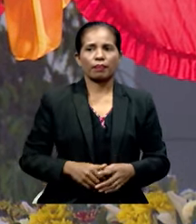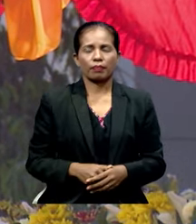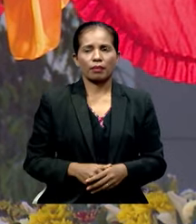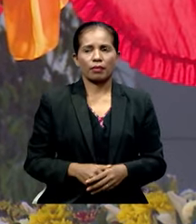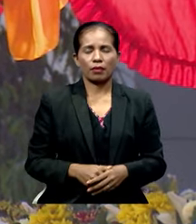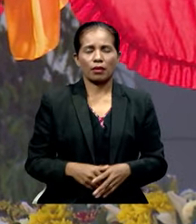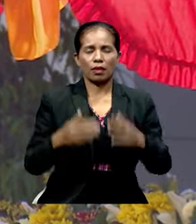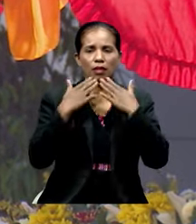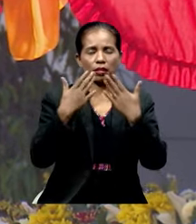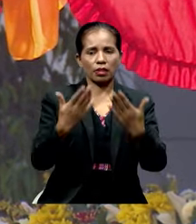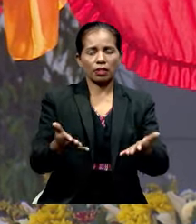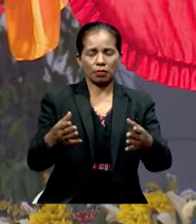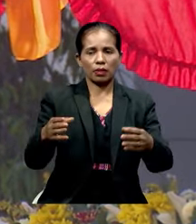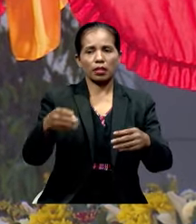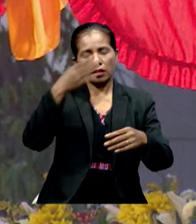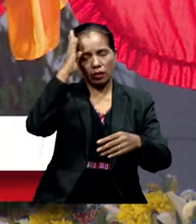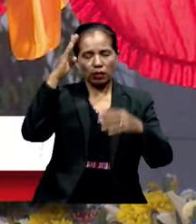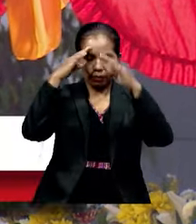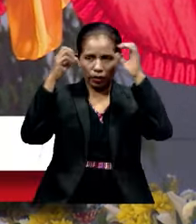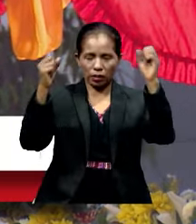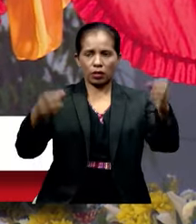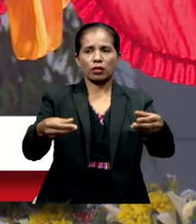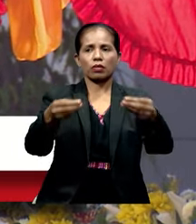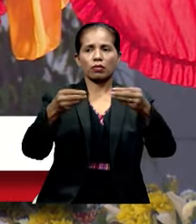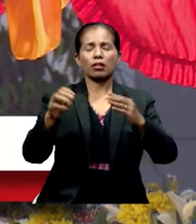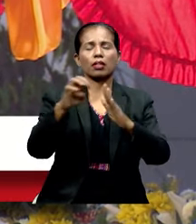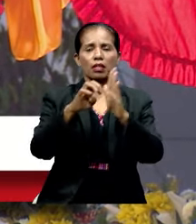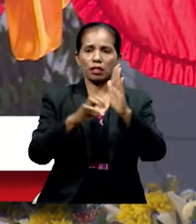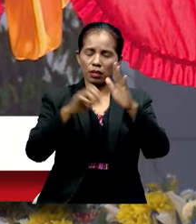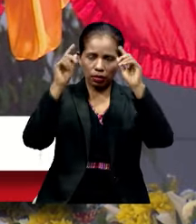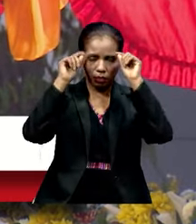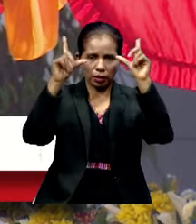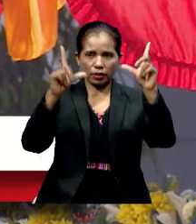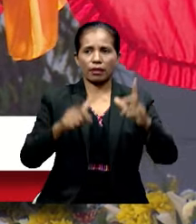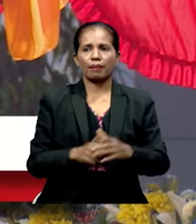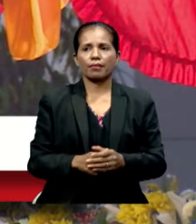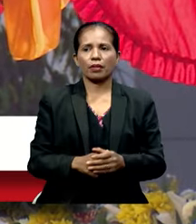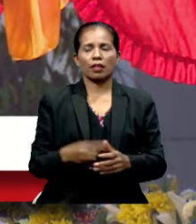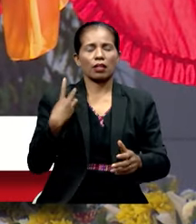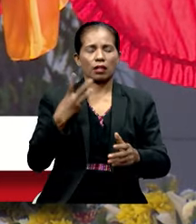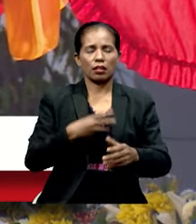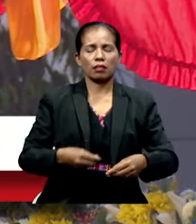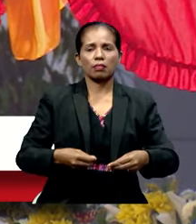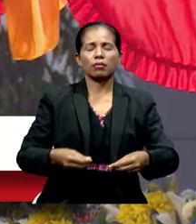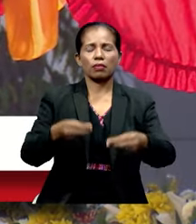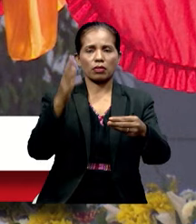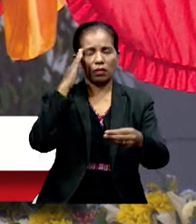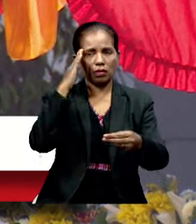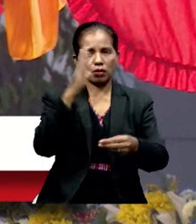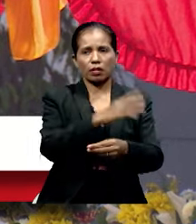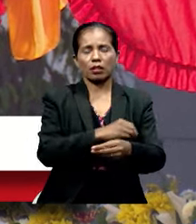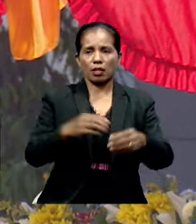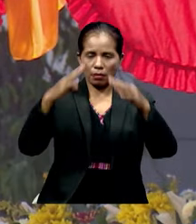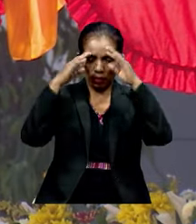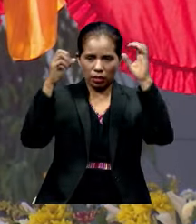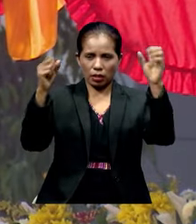Senhor Presidente pela condecoração do Estado timorense que acaba de me conceder como Presidente